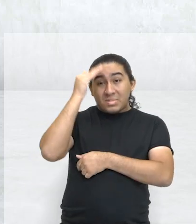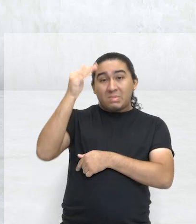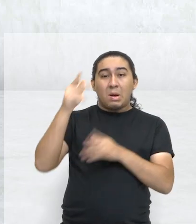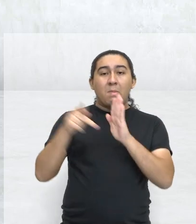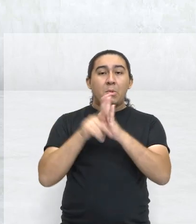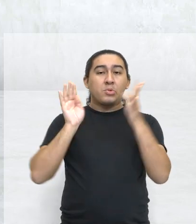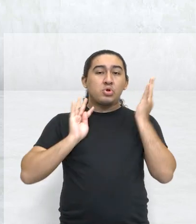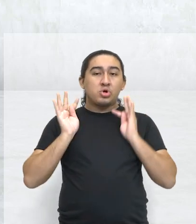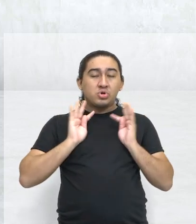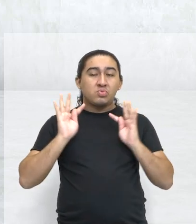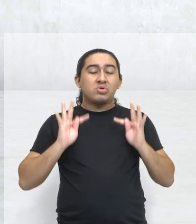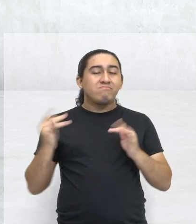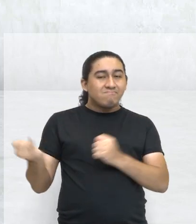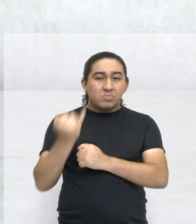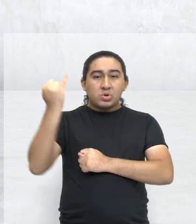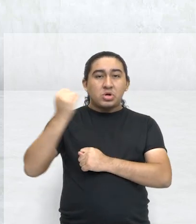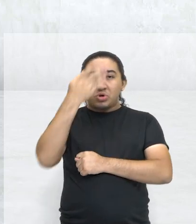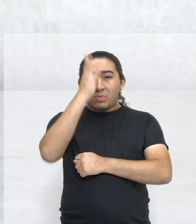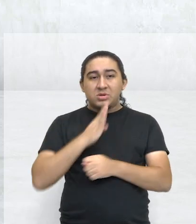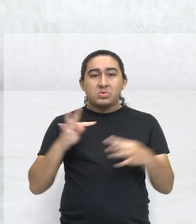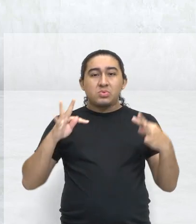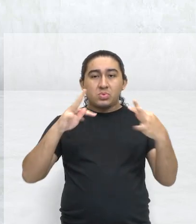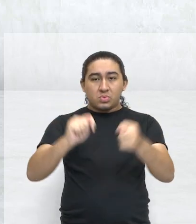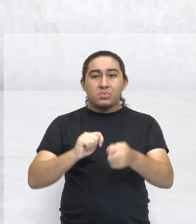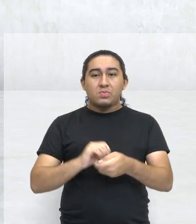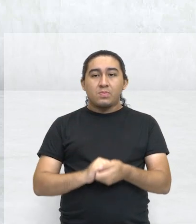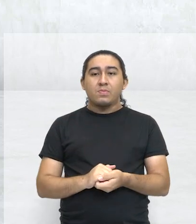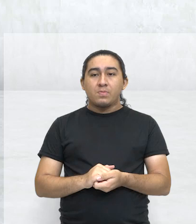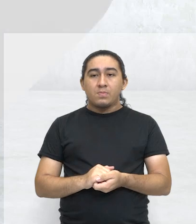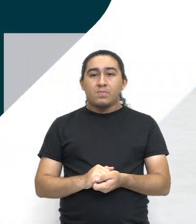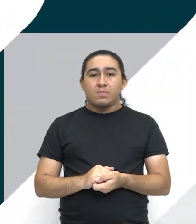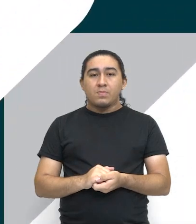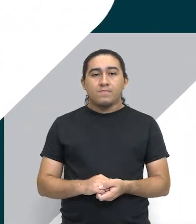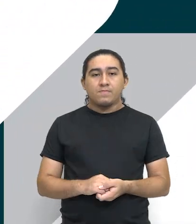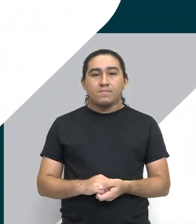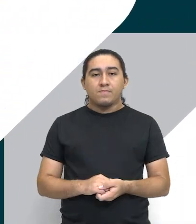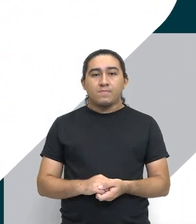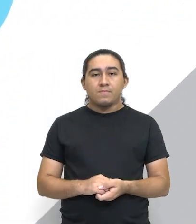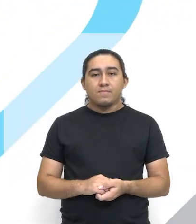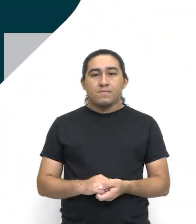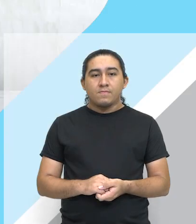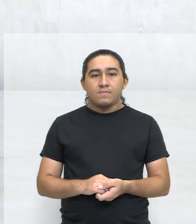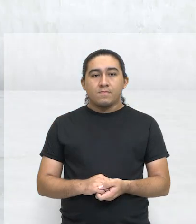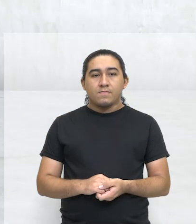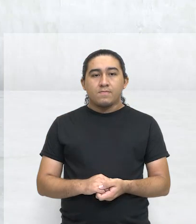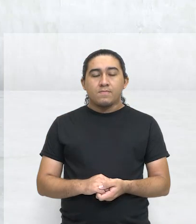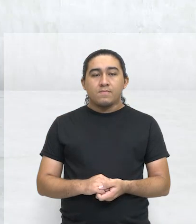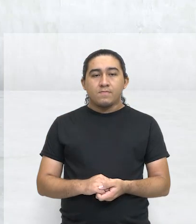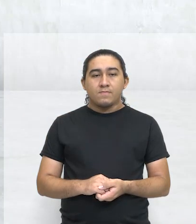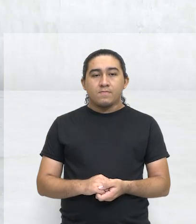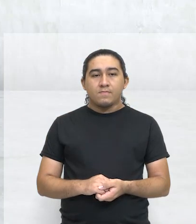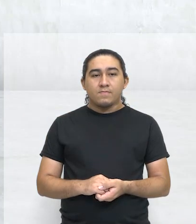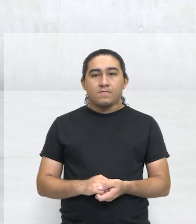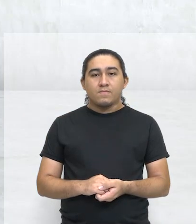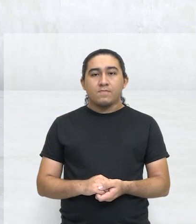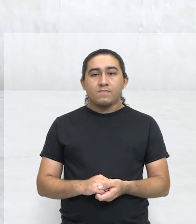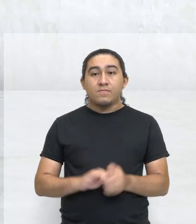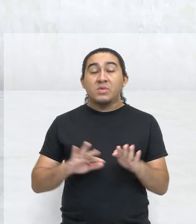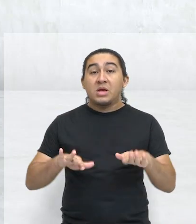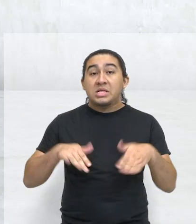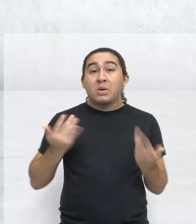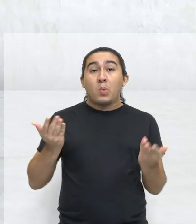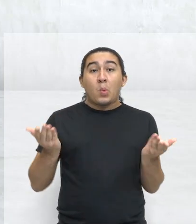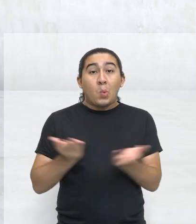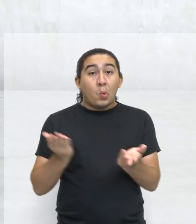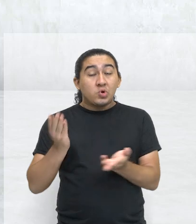resistência cultural e da preservação da arte na região da Amazônia. Então, hoje, ele é um dos pontos